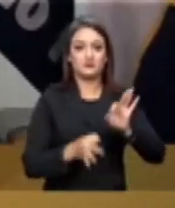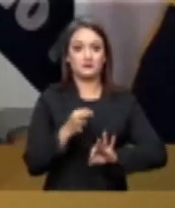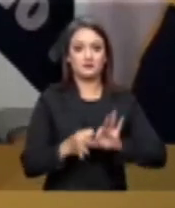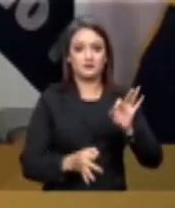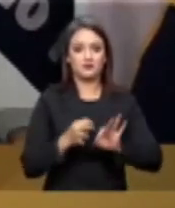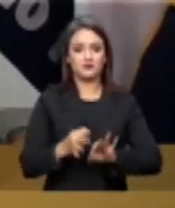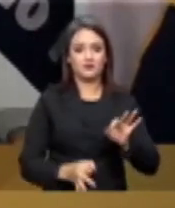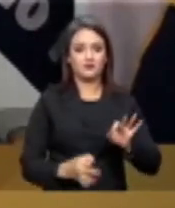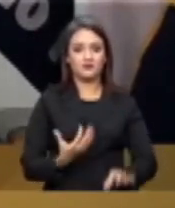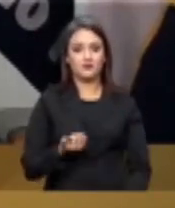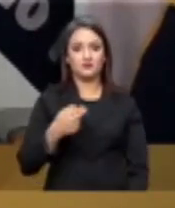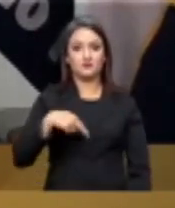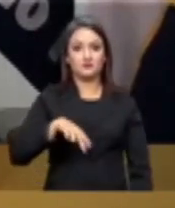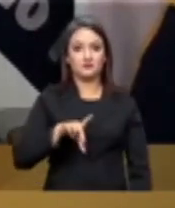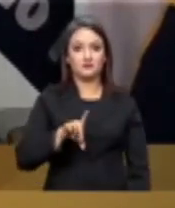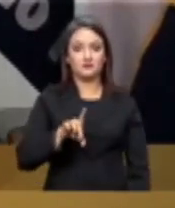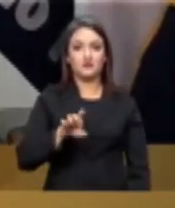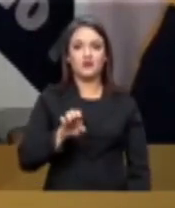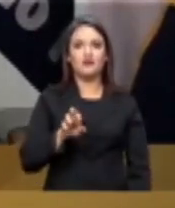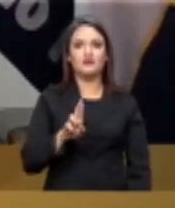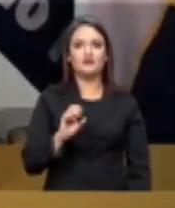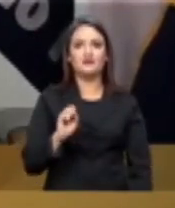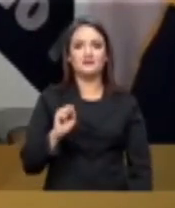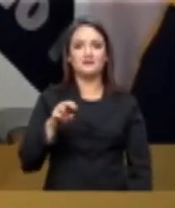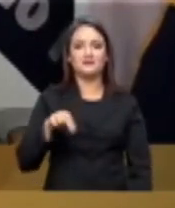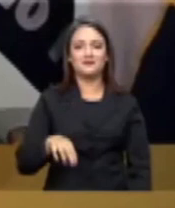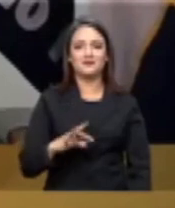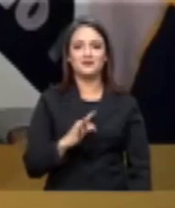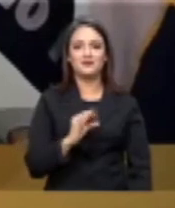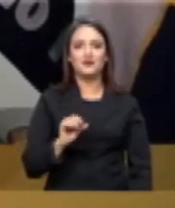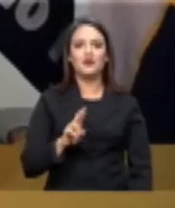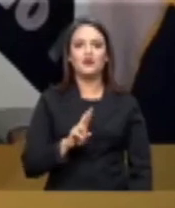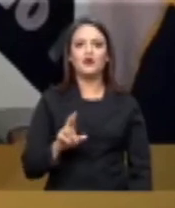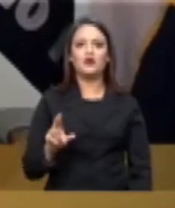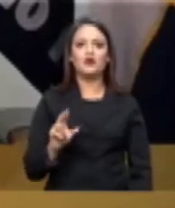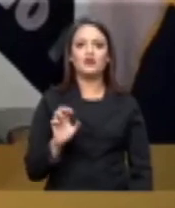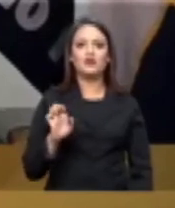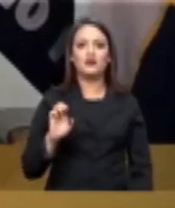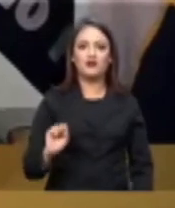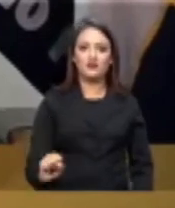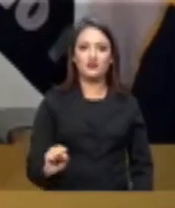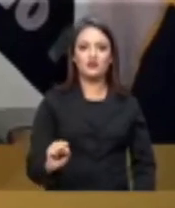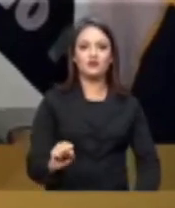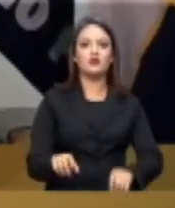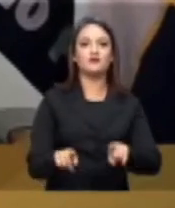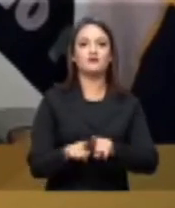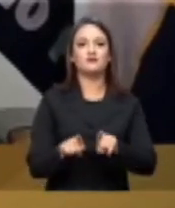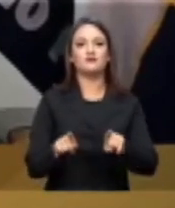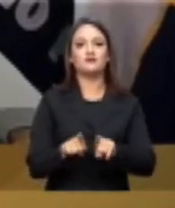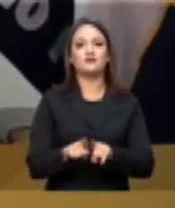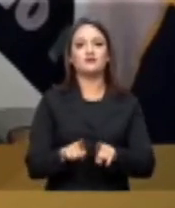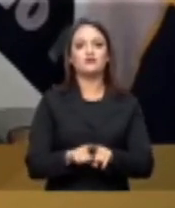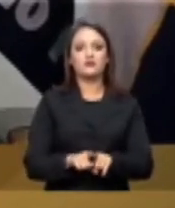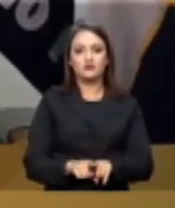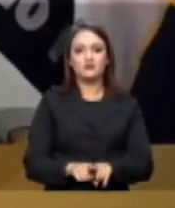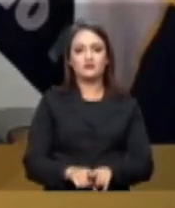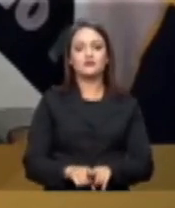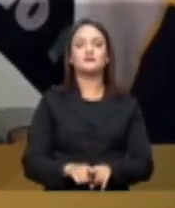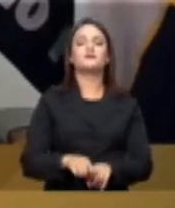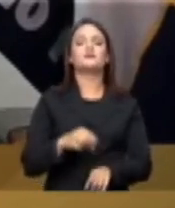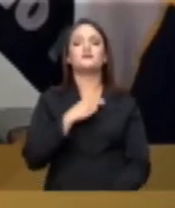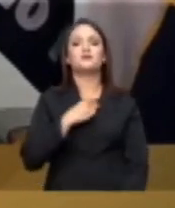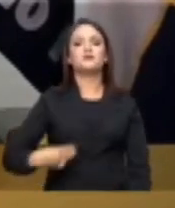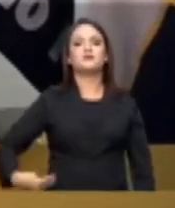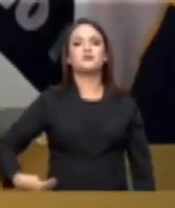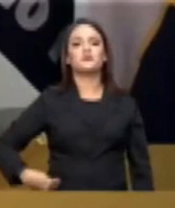ministro Anderson Torres, o senhor advogado-geral da União, ministro Bruno Bianco, a